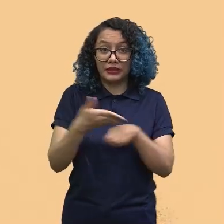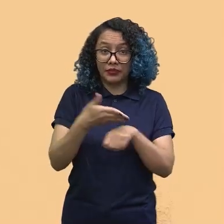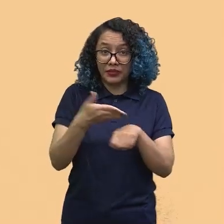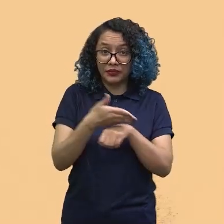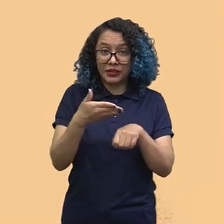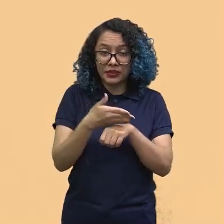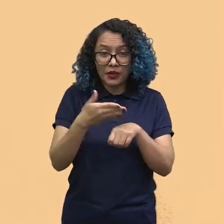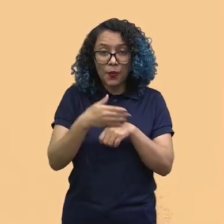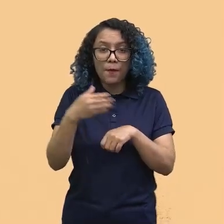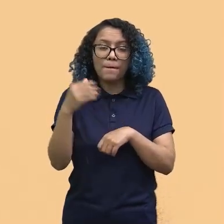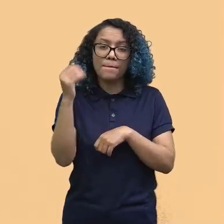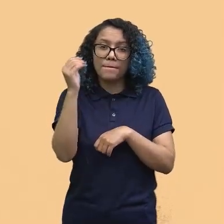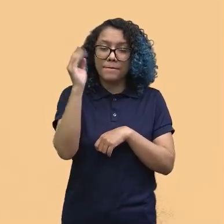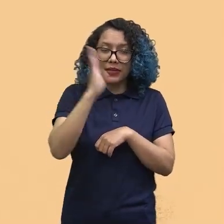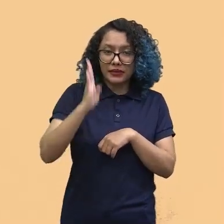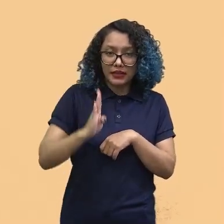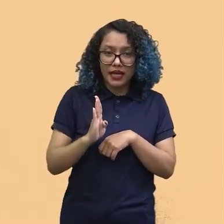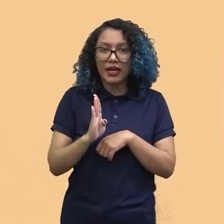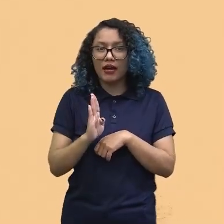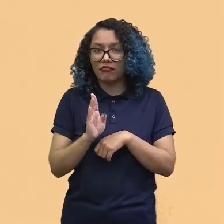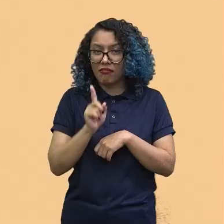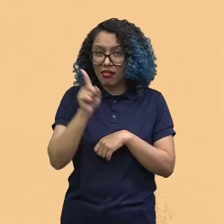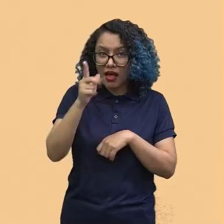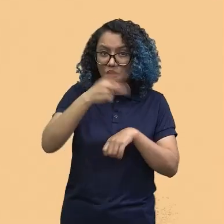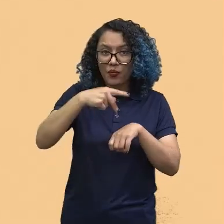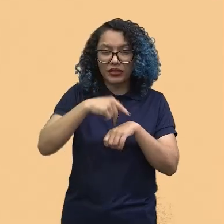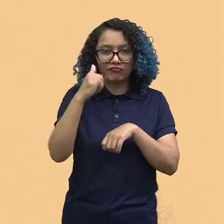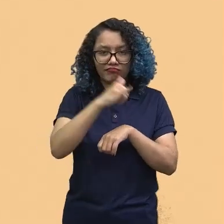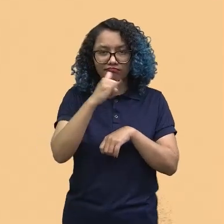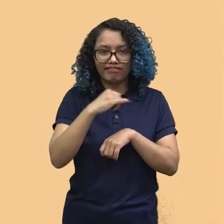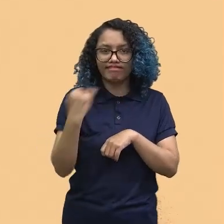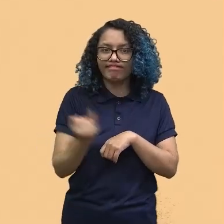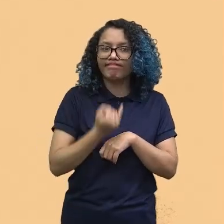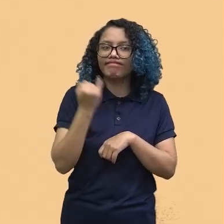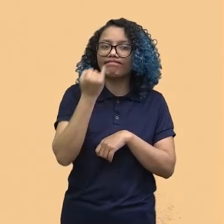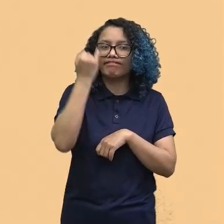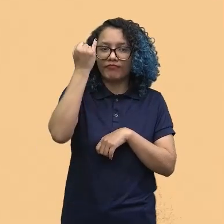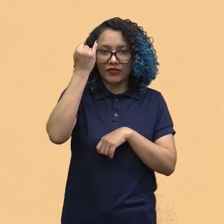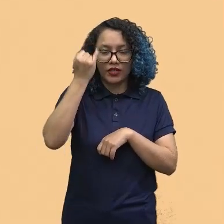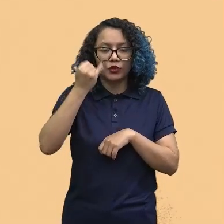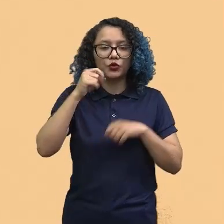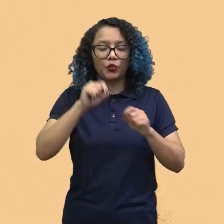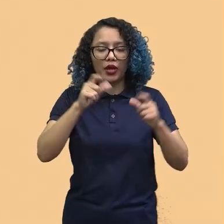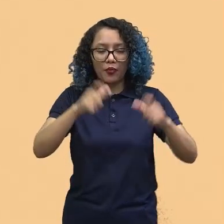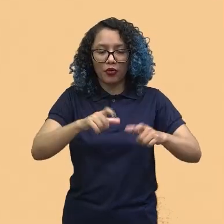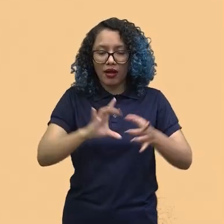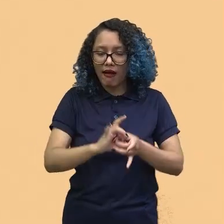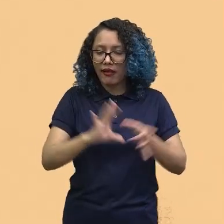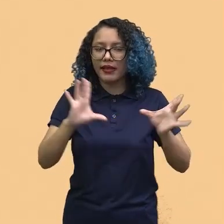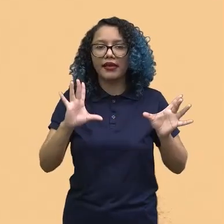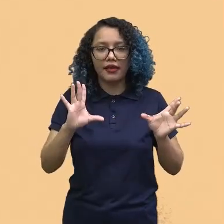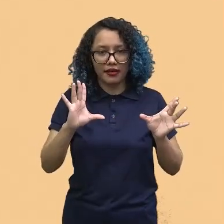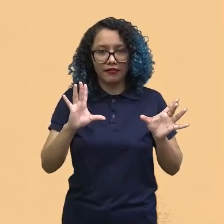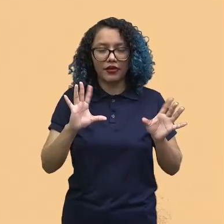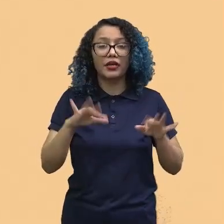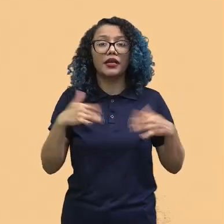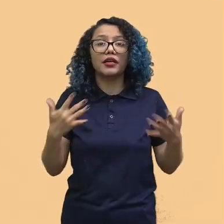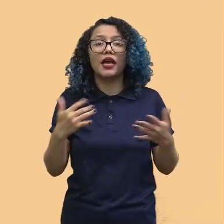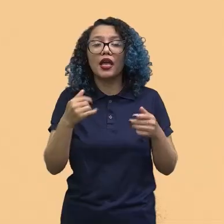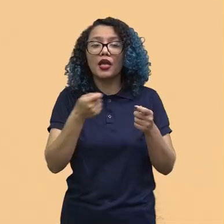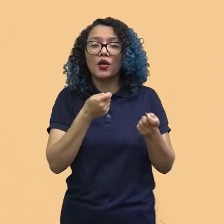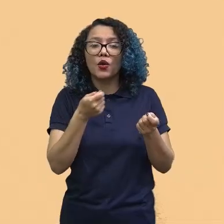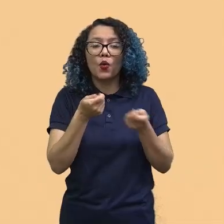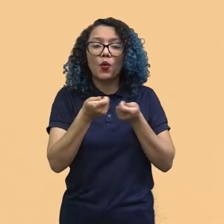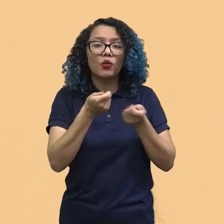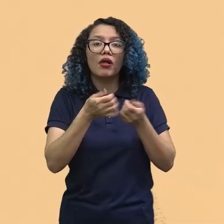uma participação muito importante para libertar, né, aquele território que estava sendo controlado